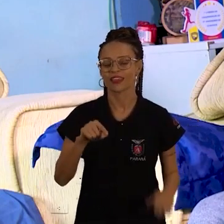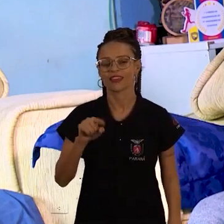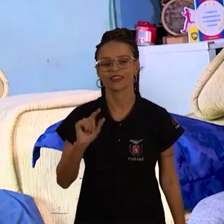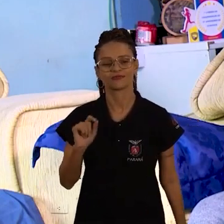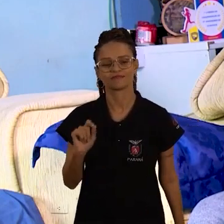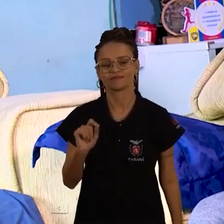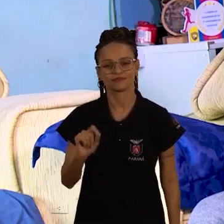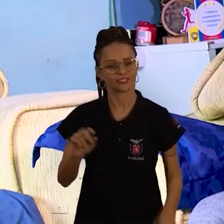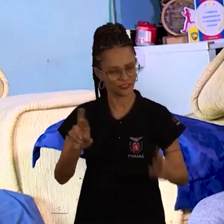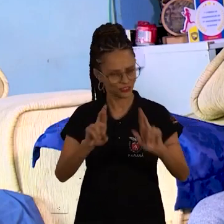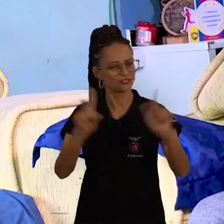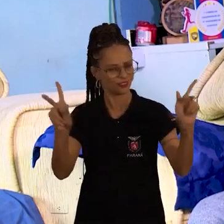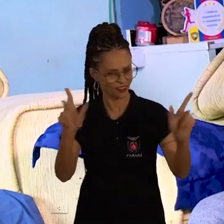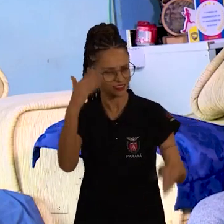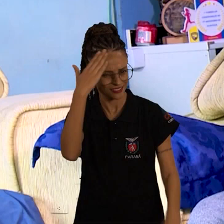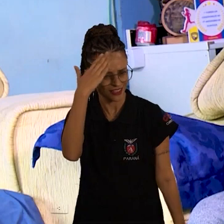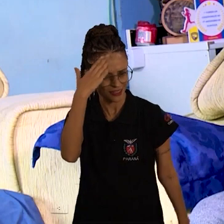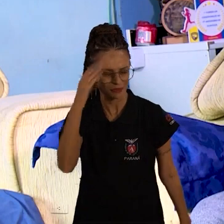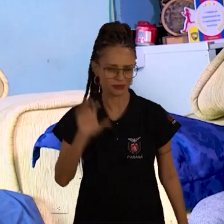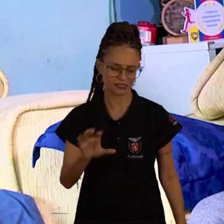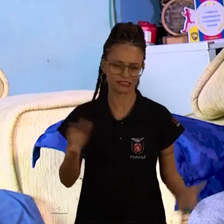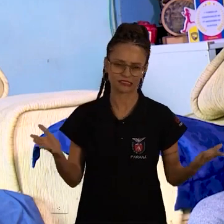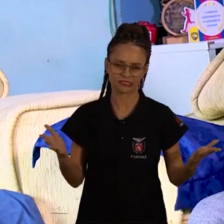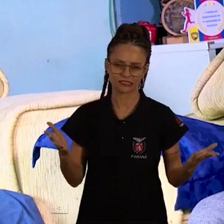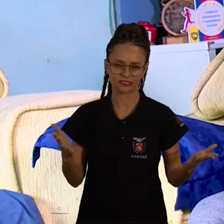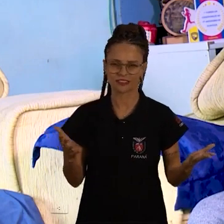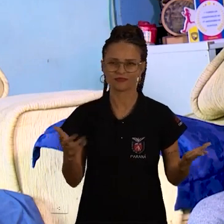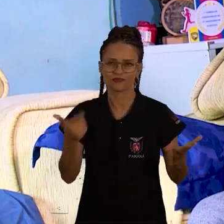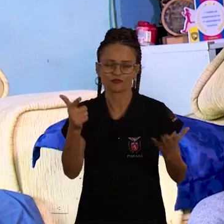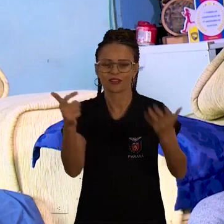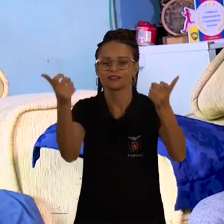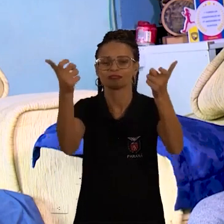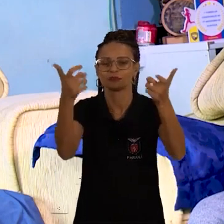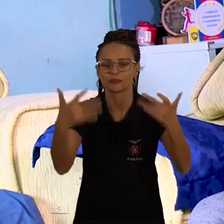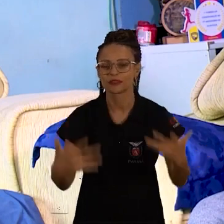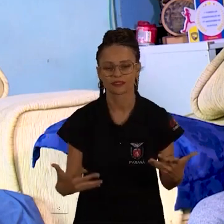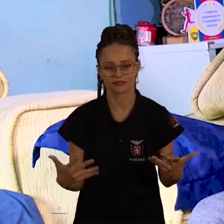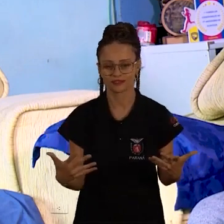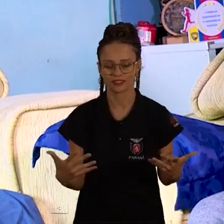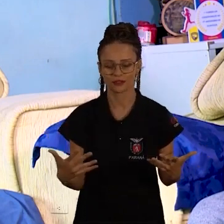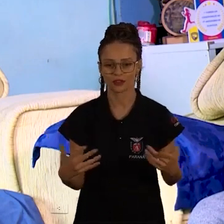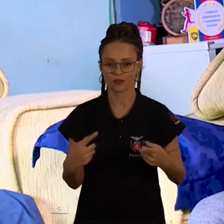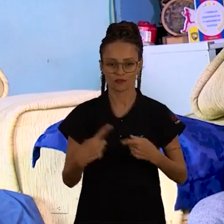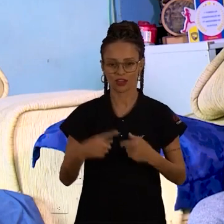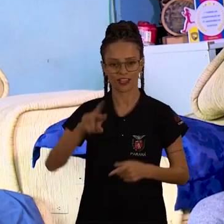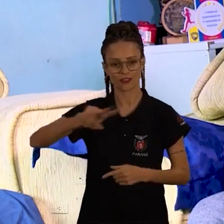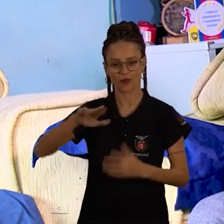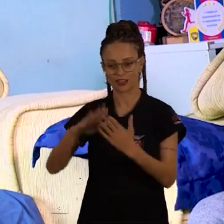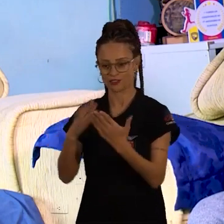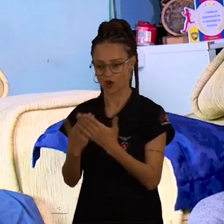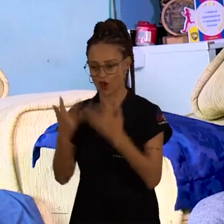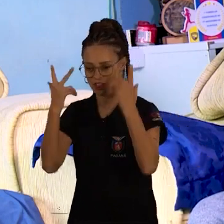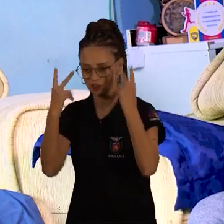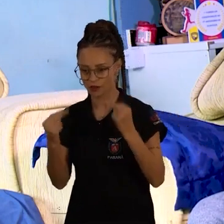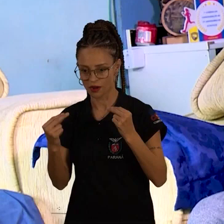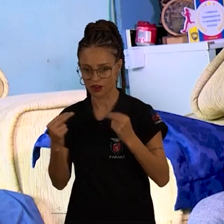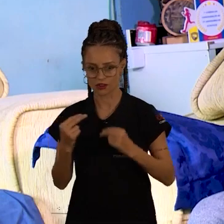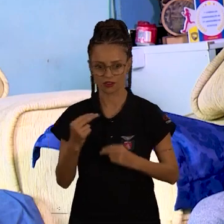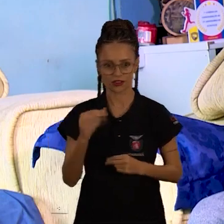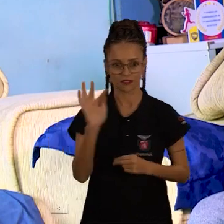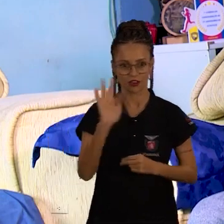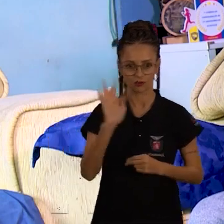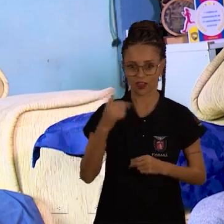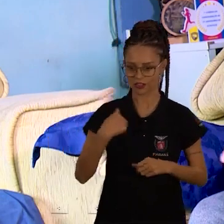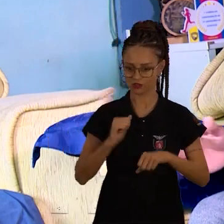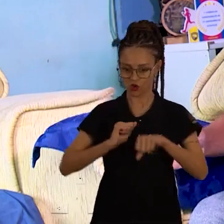é diferente, sabe? Assim, é uma coisa inexplicável. Porque não é uma escola normal, é uma faculdade, você é uma